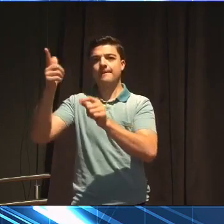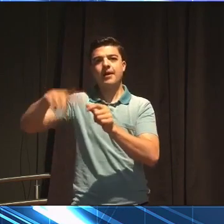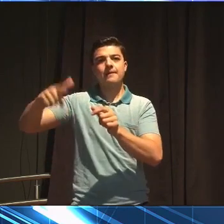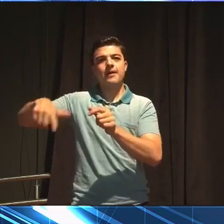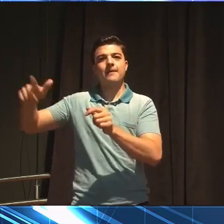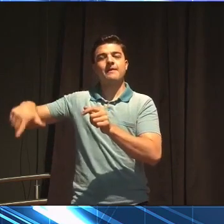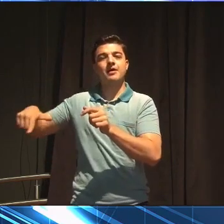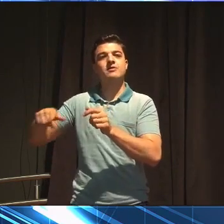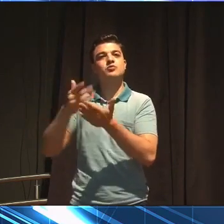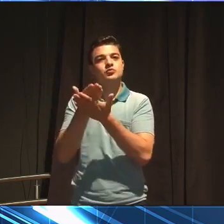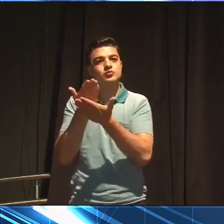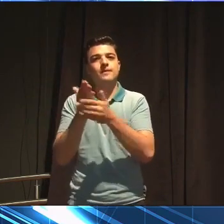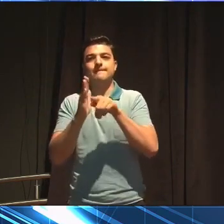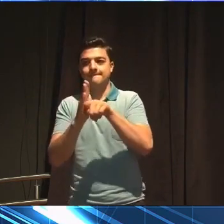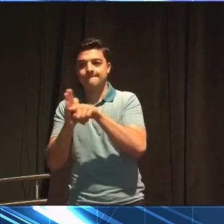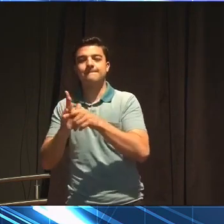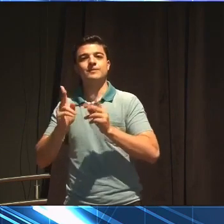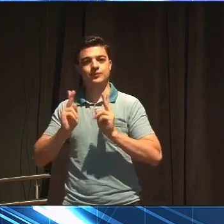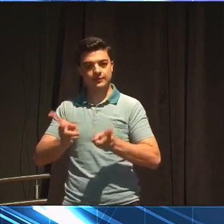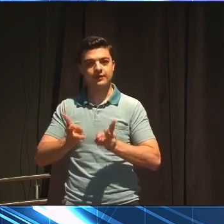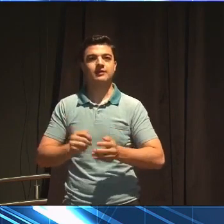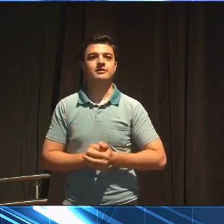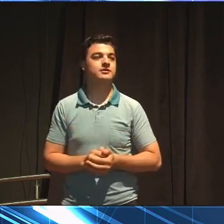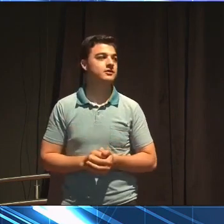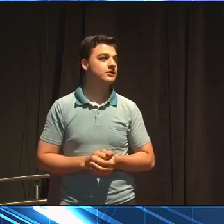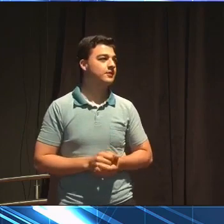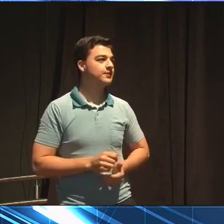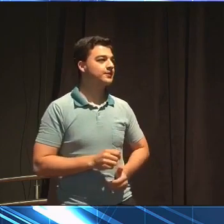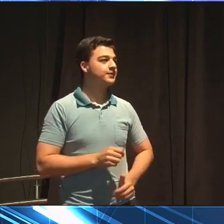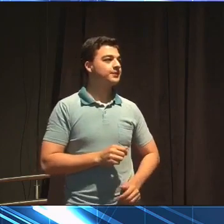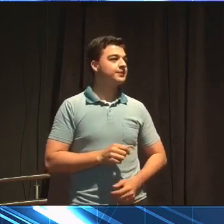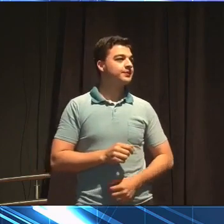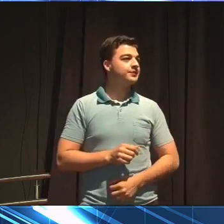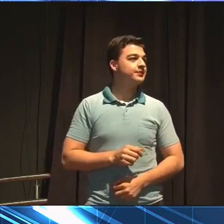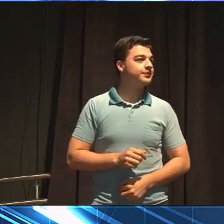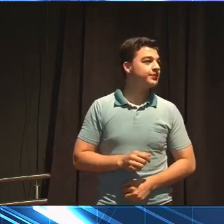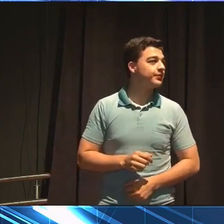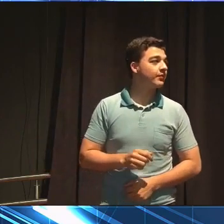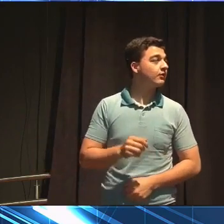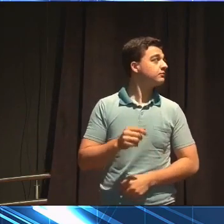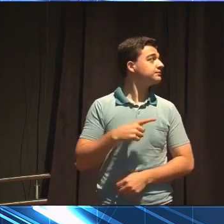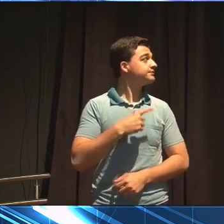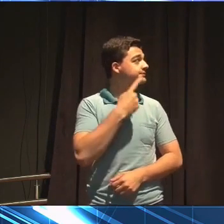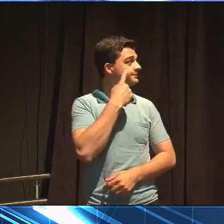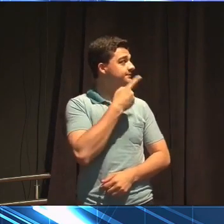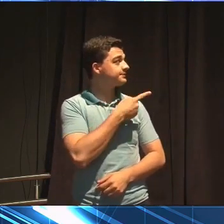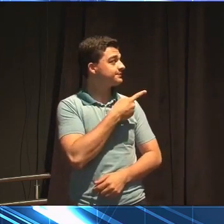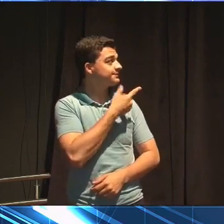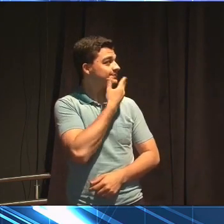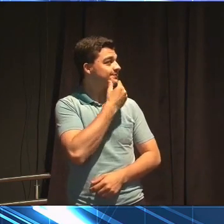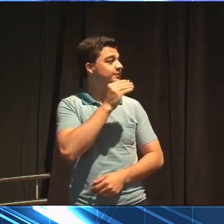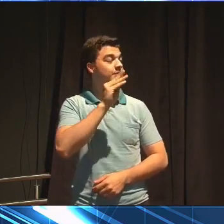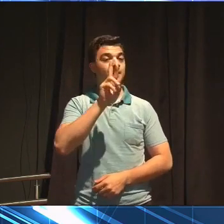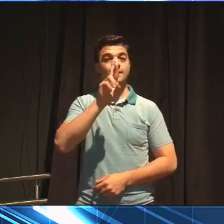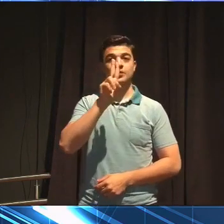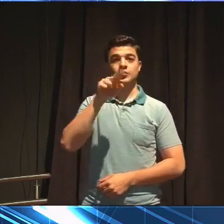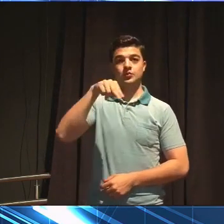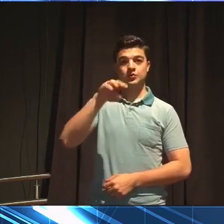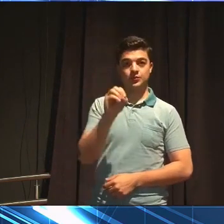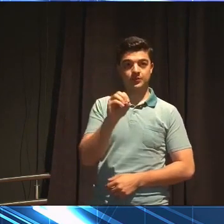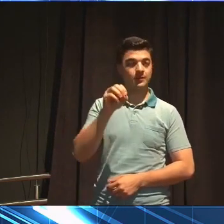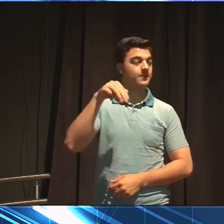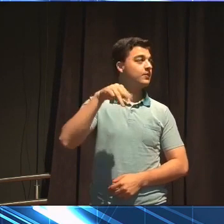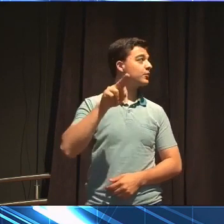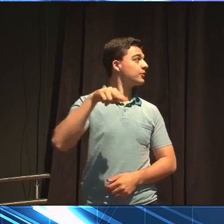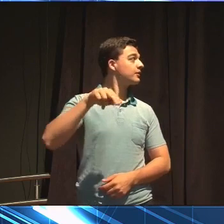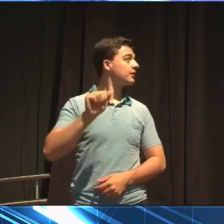E o Bruno Munari já falava, quem não conhece, Bruno Munari é um dos pensadores aí de design, metodólogo, ele falava que o fato de haver